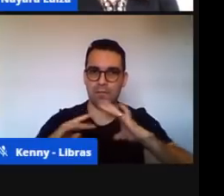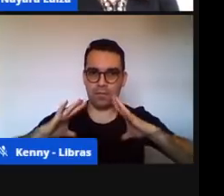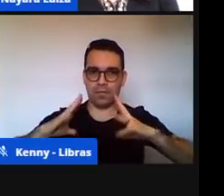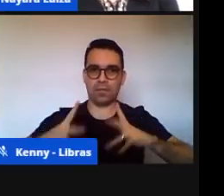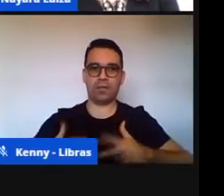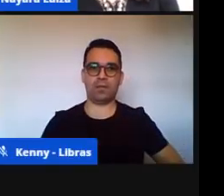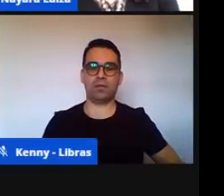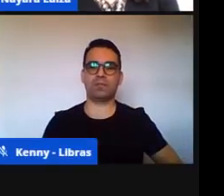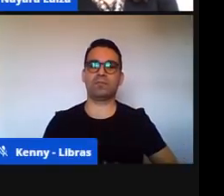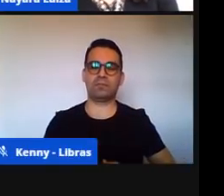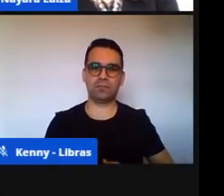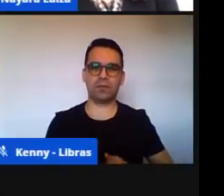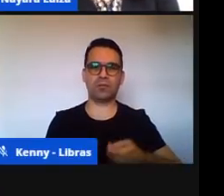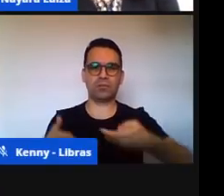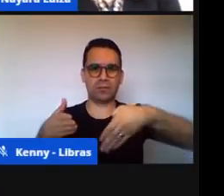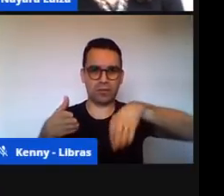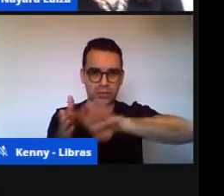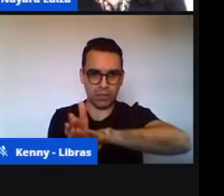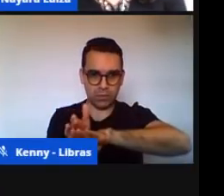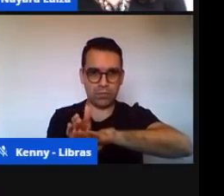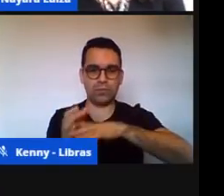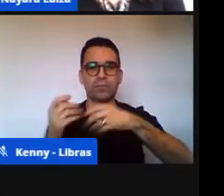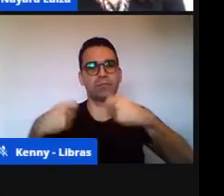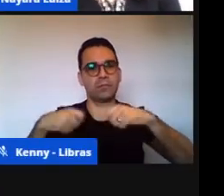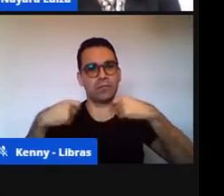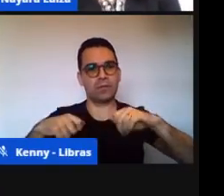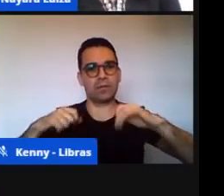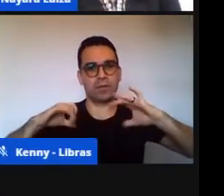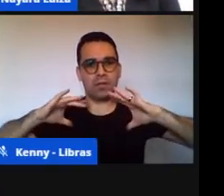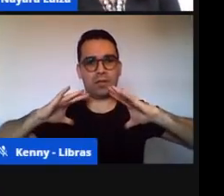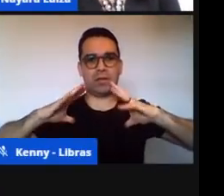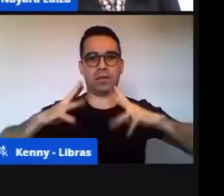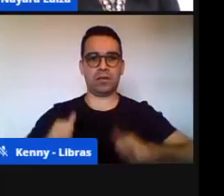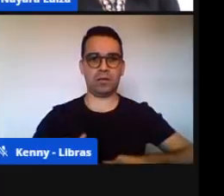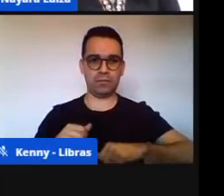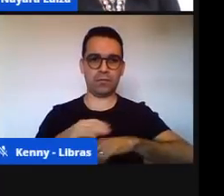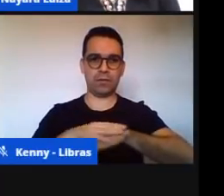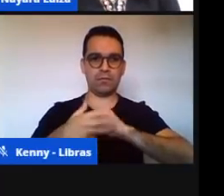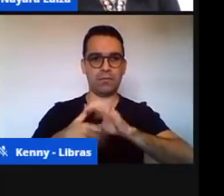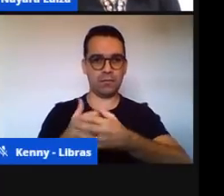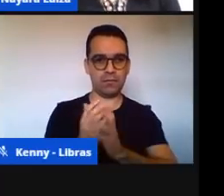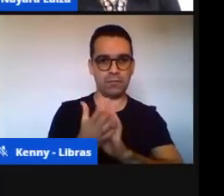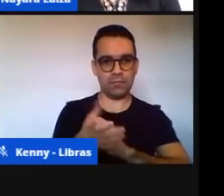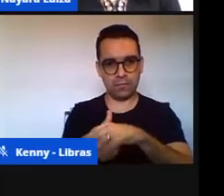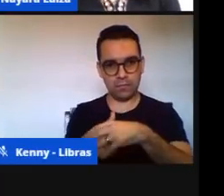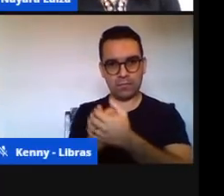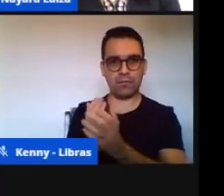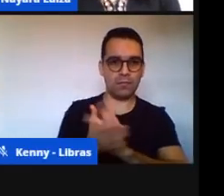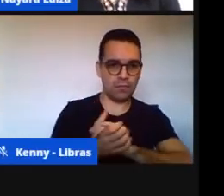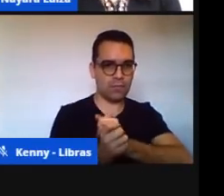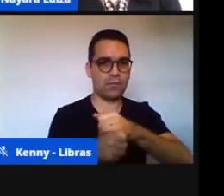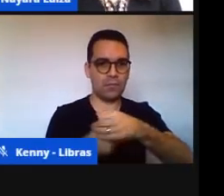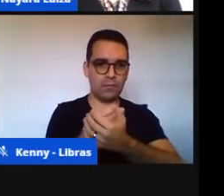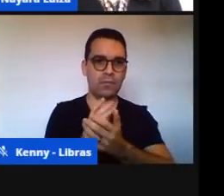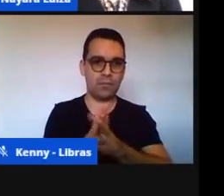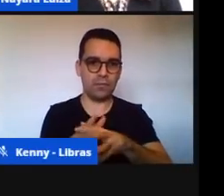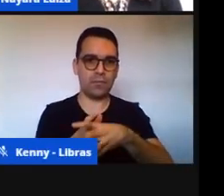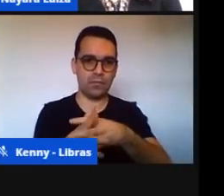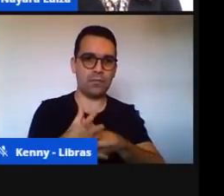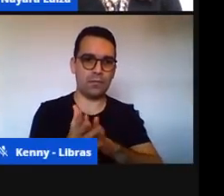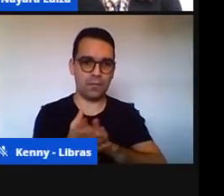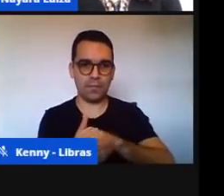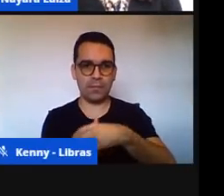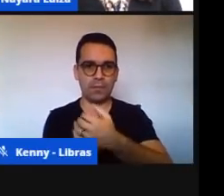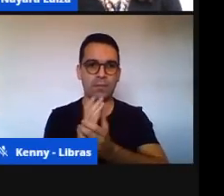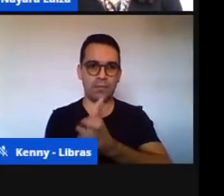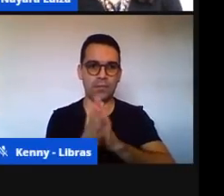dia, a primeira coisa que a gente faz é lavar bem as mãos para começar a produção dos alimentos que vão ser oferecidos no momento